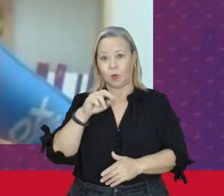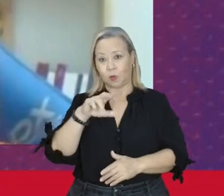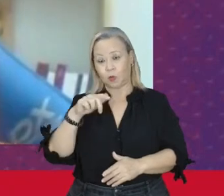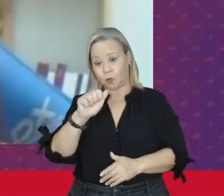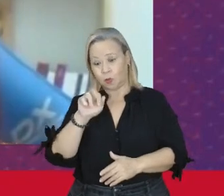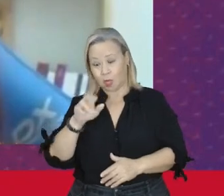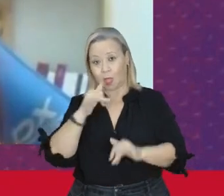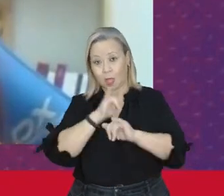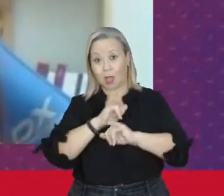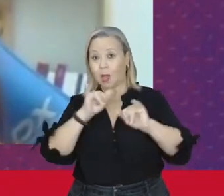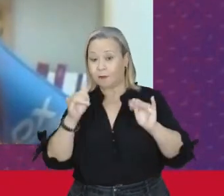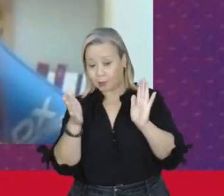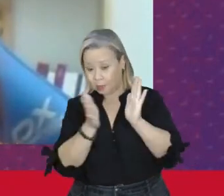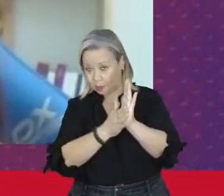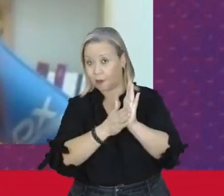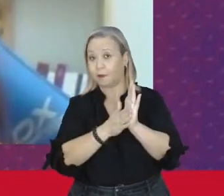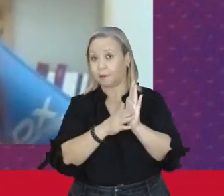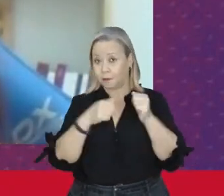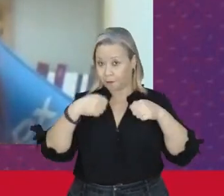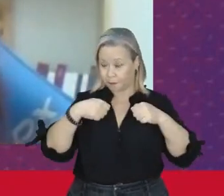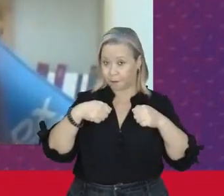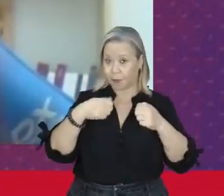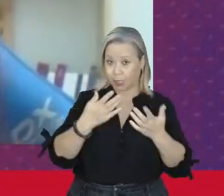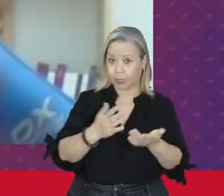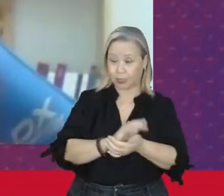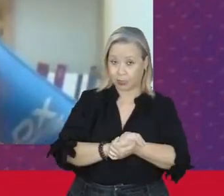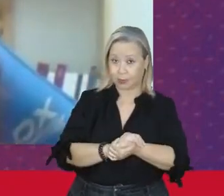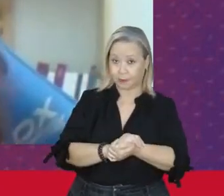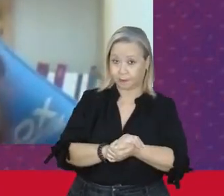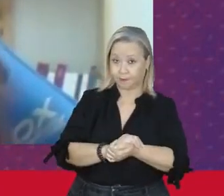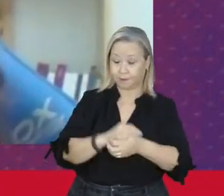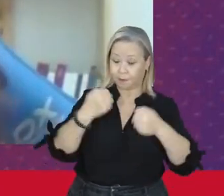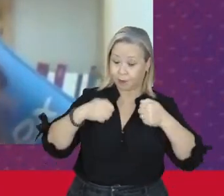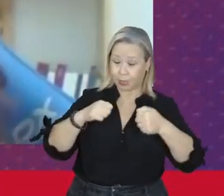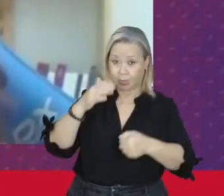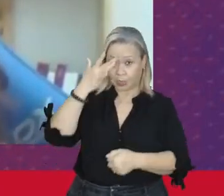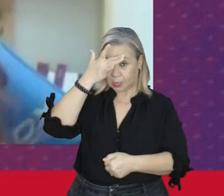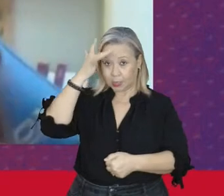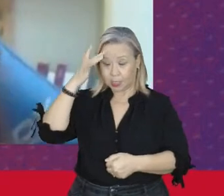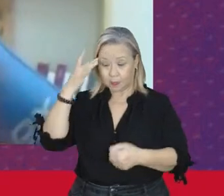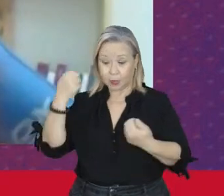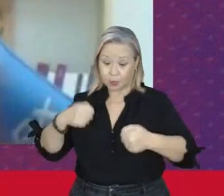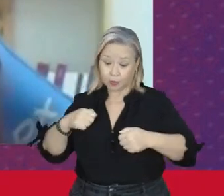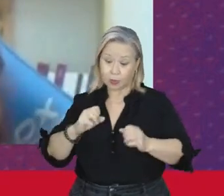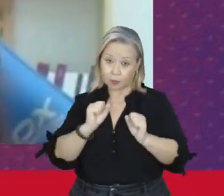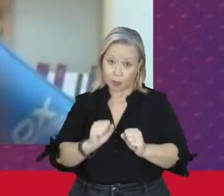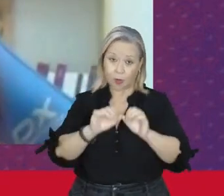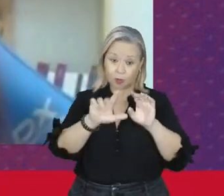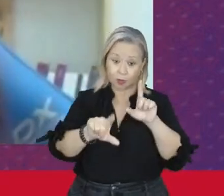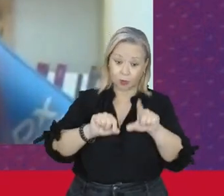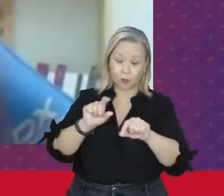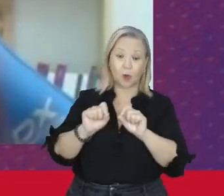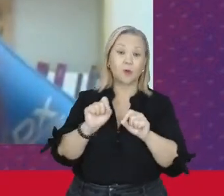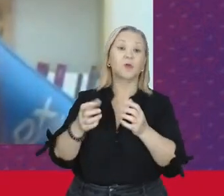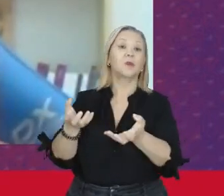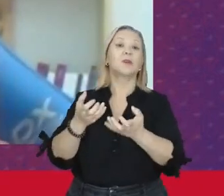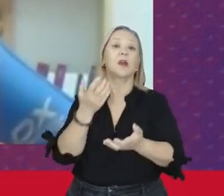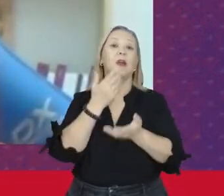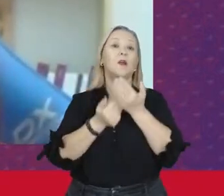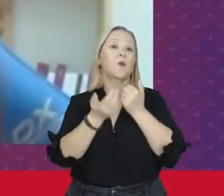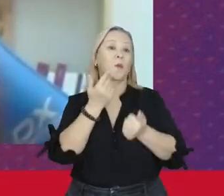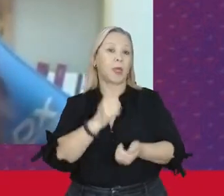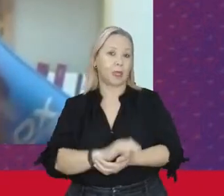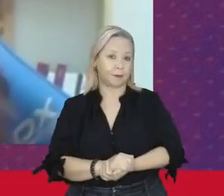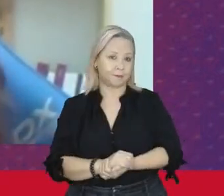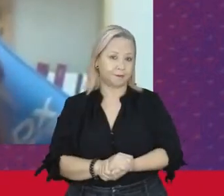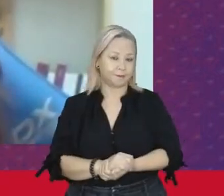obrigatória, né, que é uma outra grande briga que a gente luta, porque a gente precisa que as pessoas tenham poder de escolha. Né? Então, que isso é tirado da gente